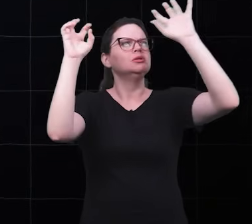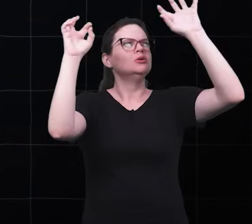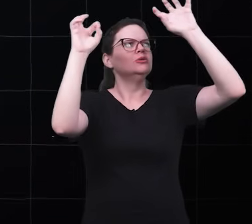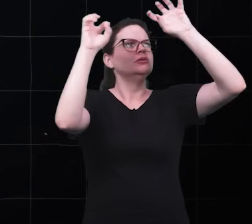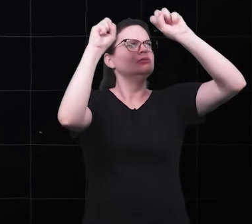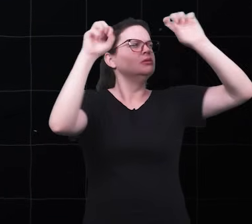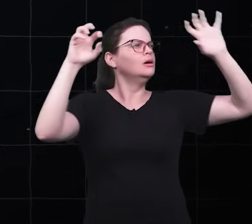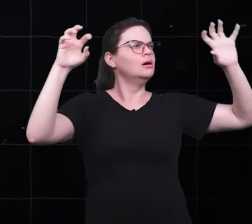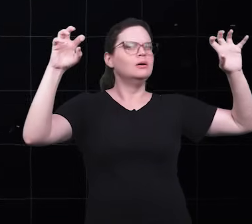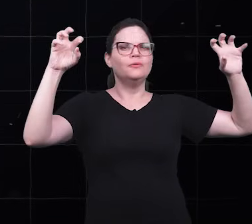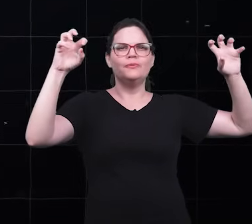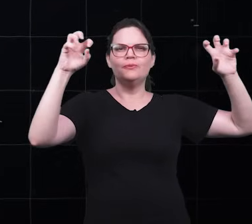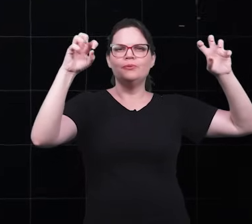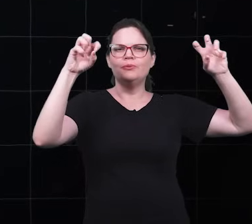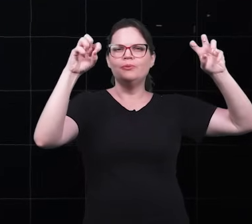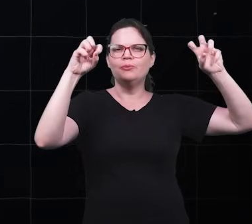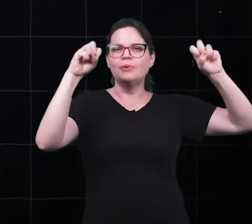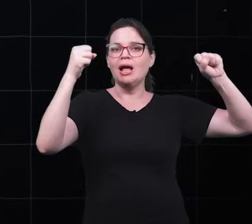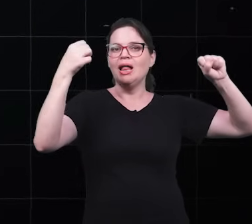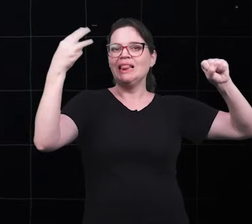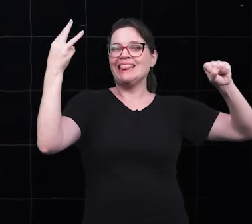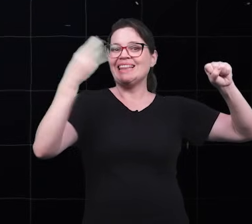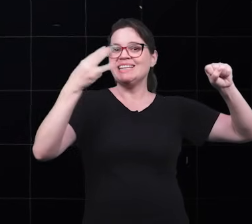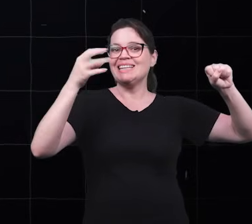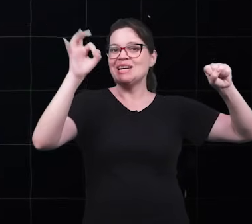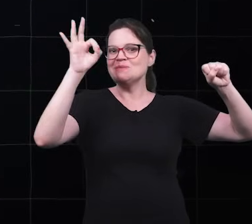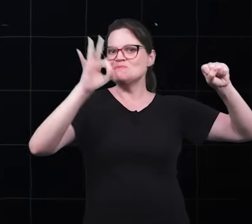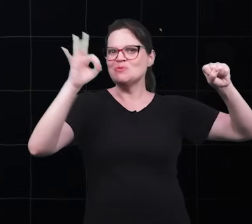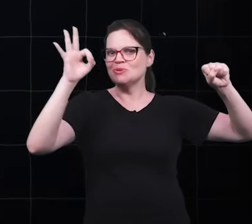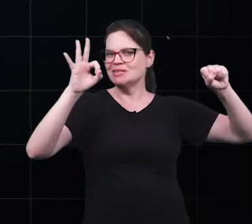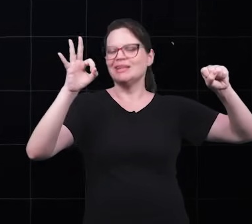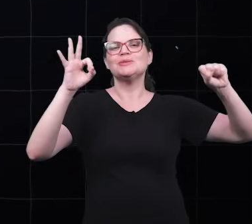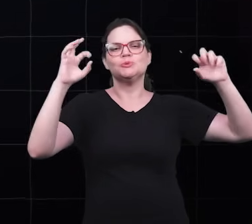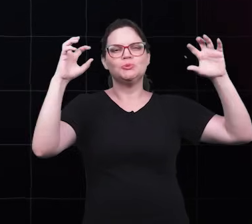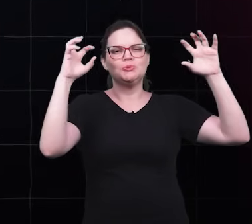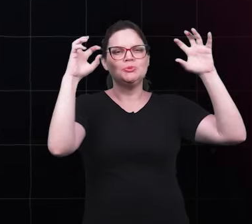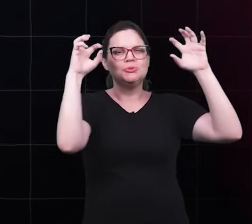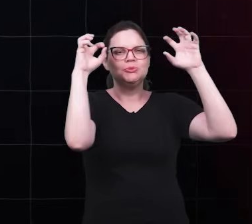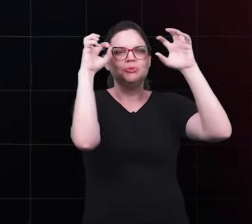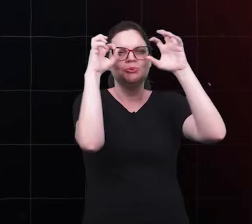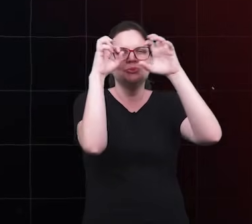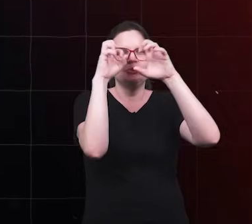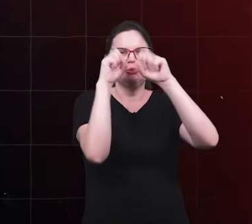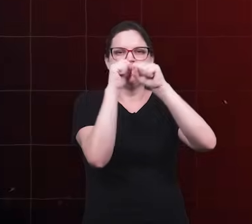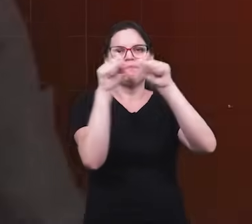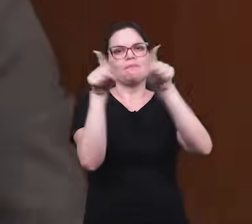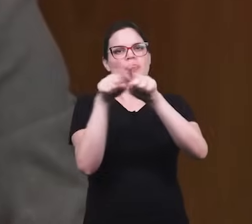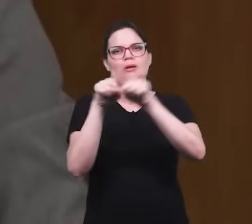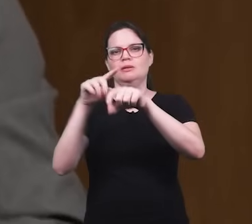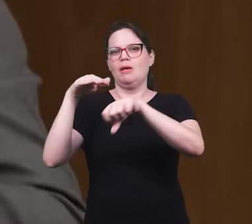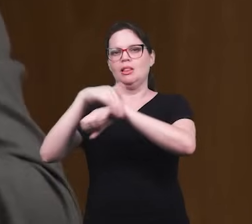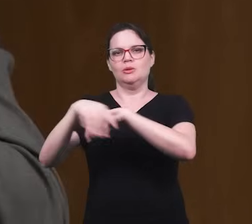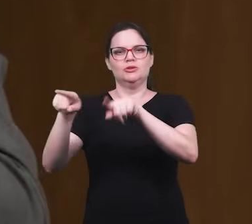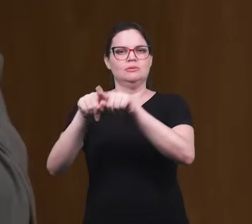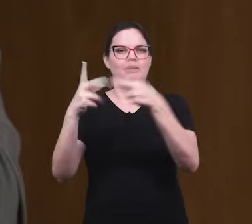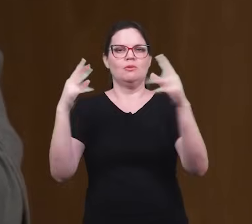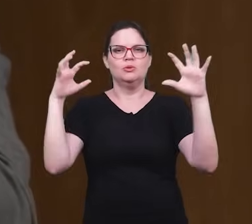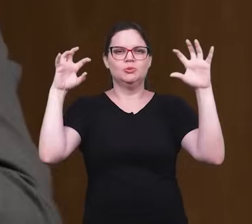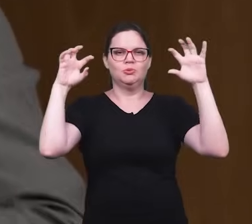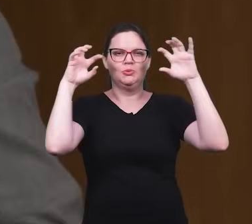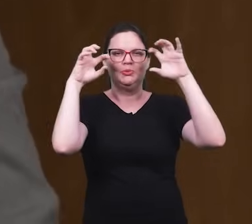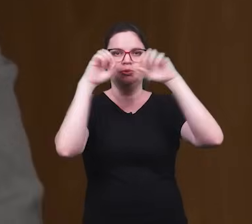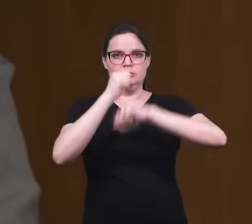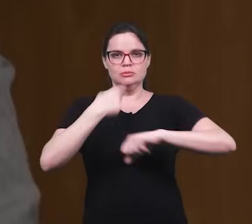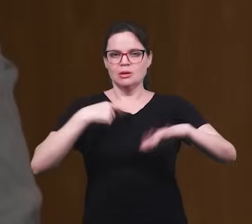1/3 parte do dia não brilhasse, e semelhantemente à noite. Então, eu posso